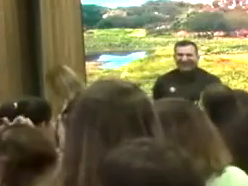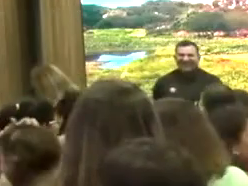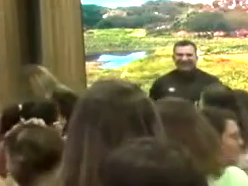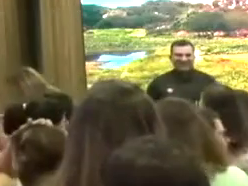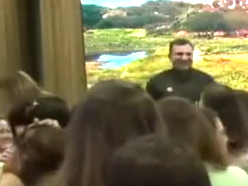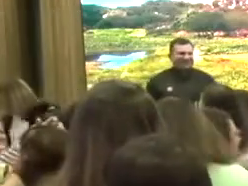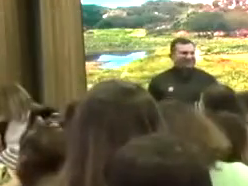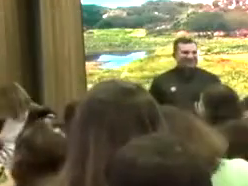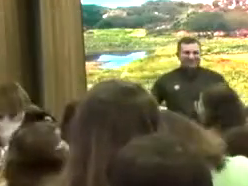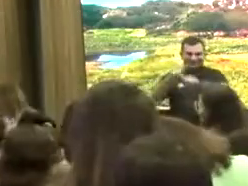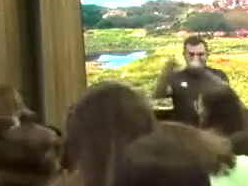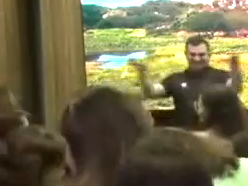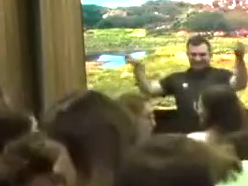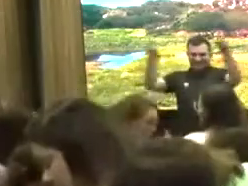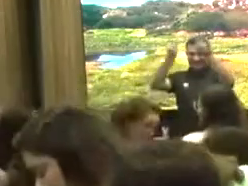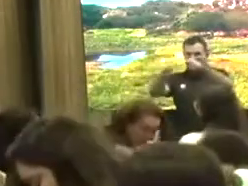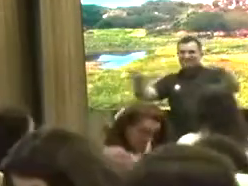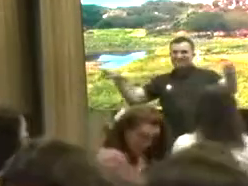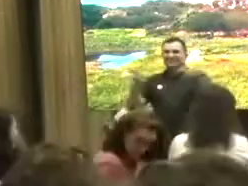Podem sentar.